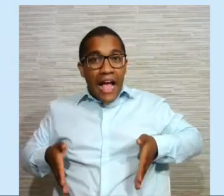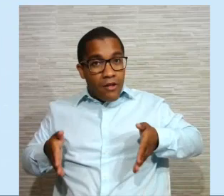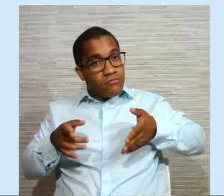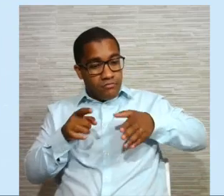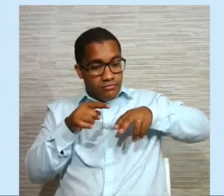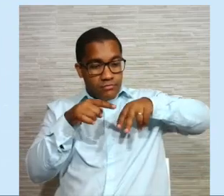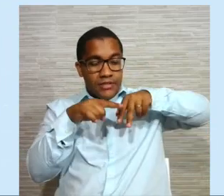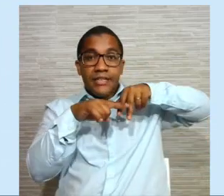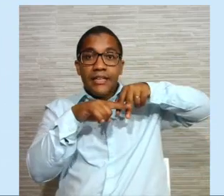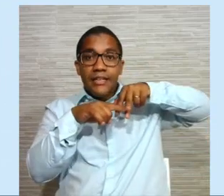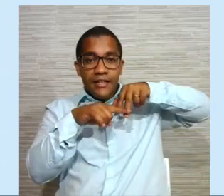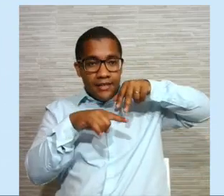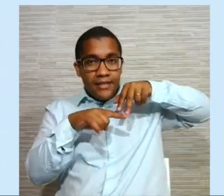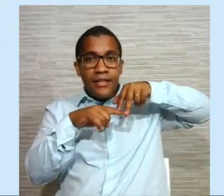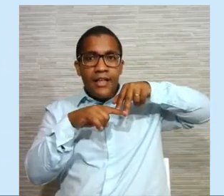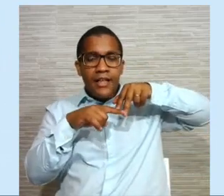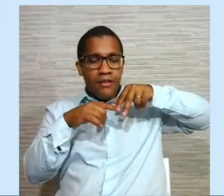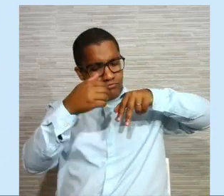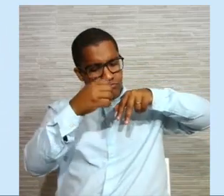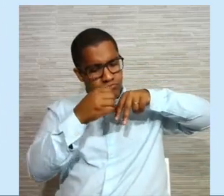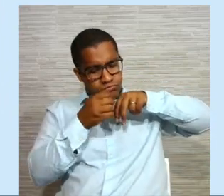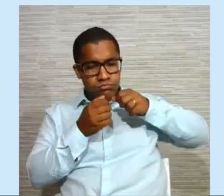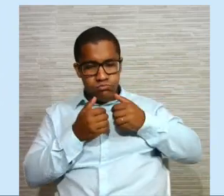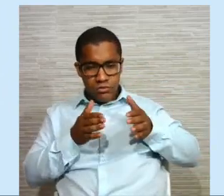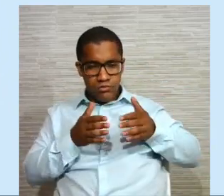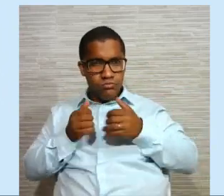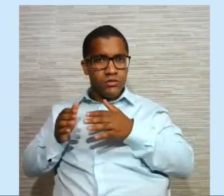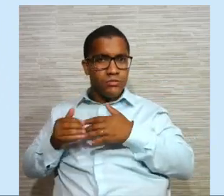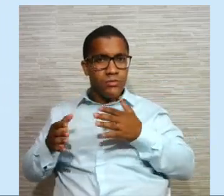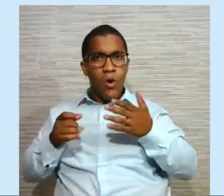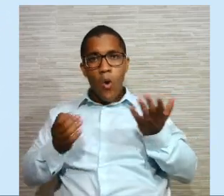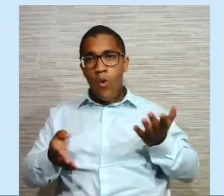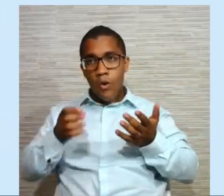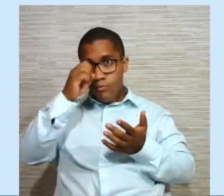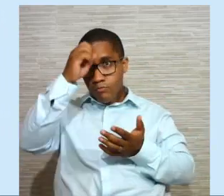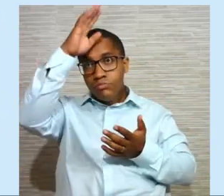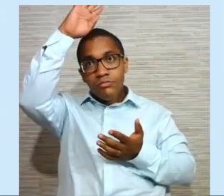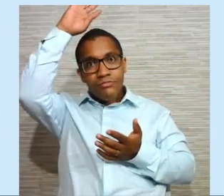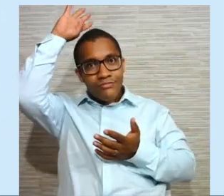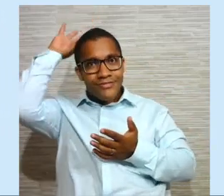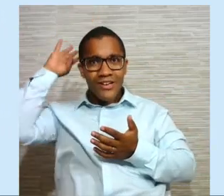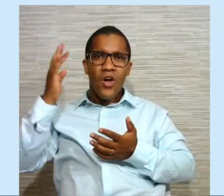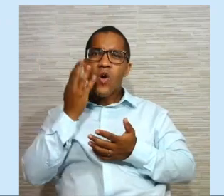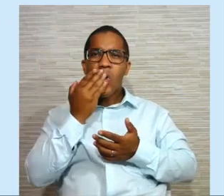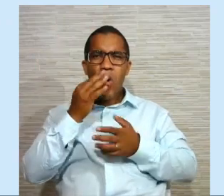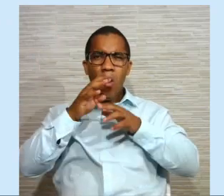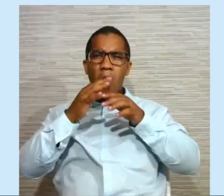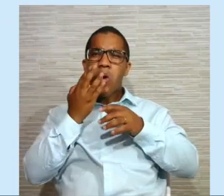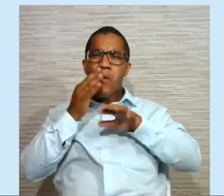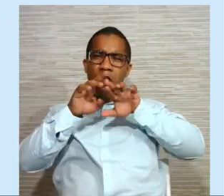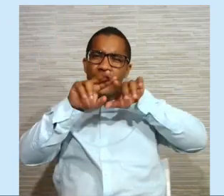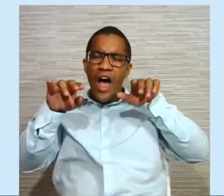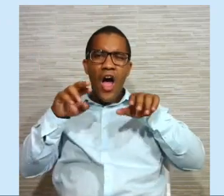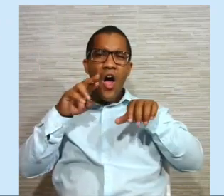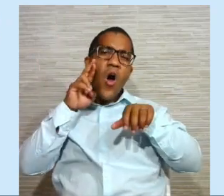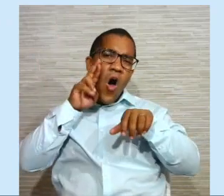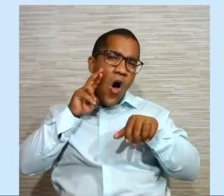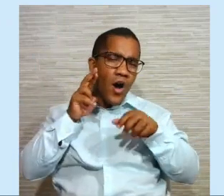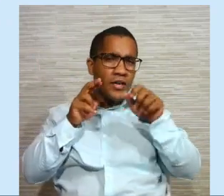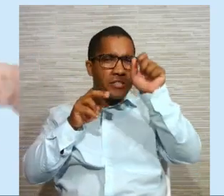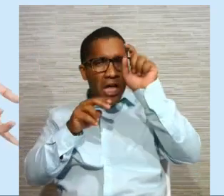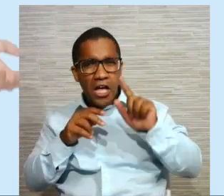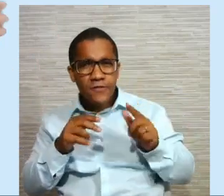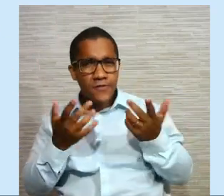rasgadas com alfinete, começaram com os punks, o cabelo aquele de moicano, ou cabelo colorido, né, pintado de rosa, de azul.